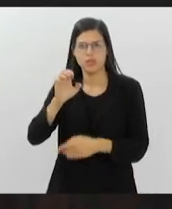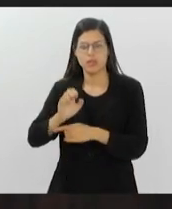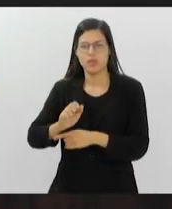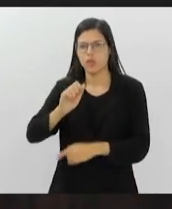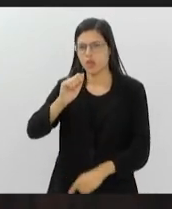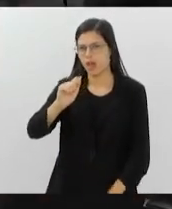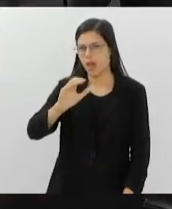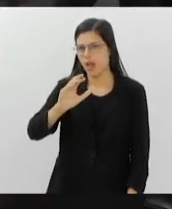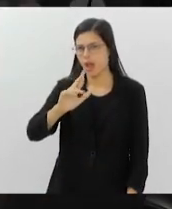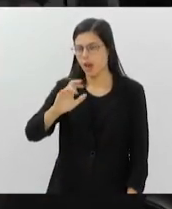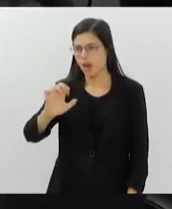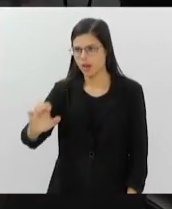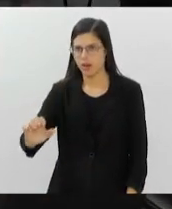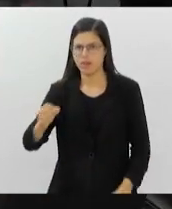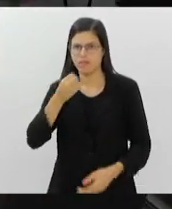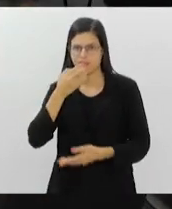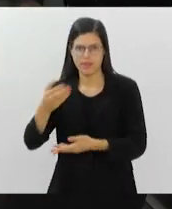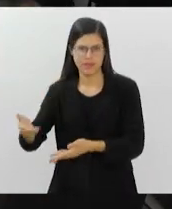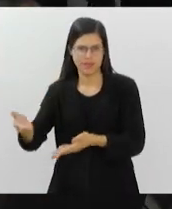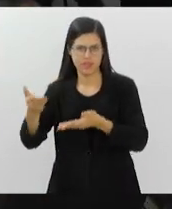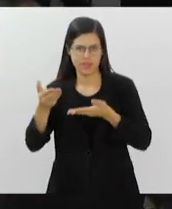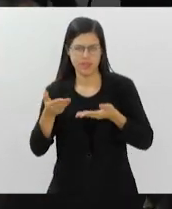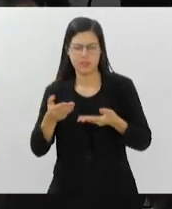Acre. Seja muito bem-vinda.